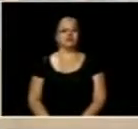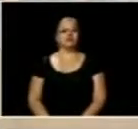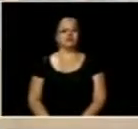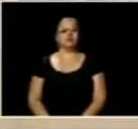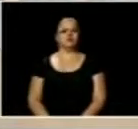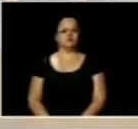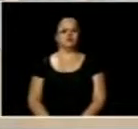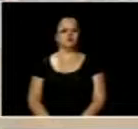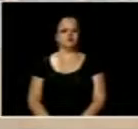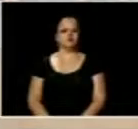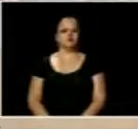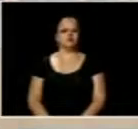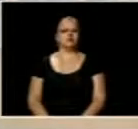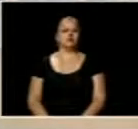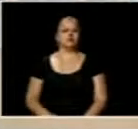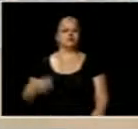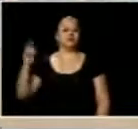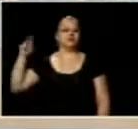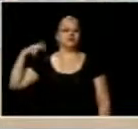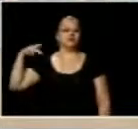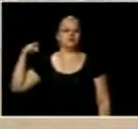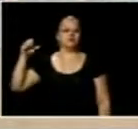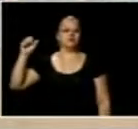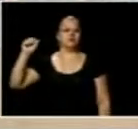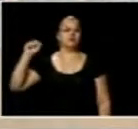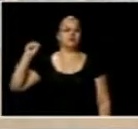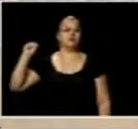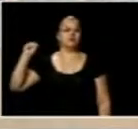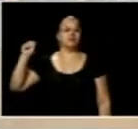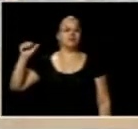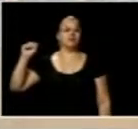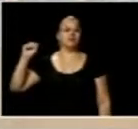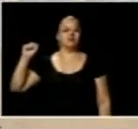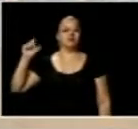Vereador Salvatore Soares.